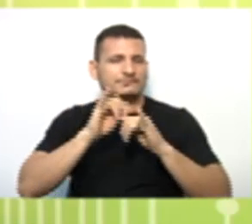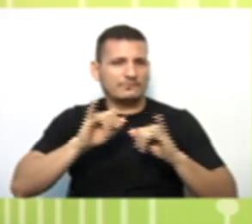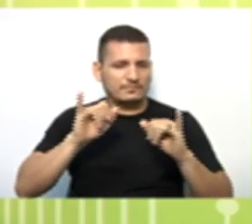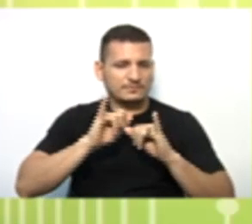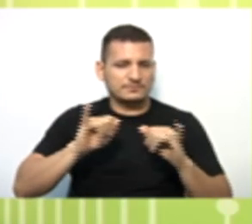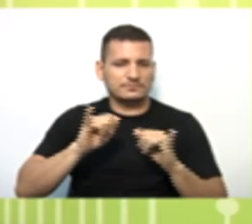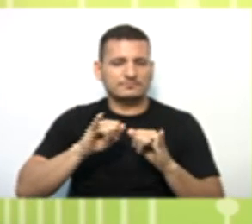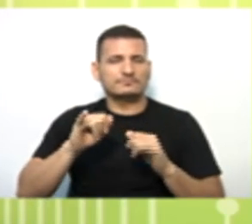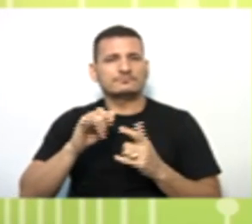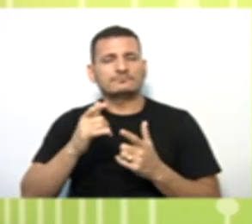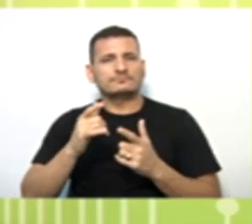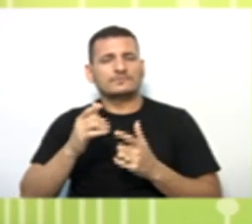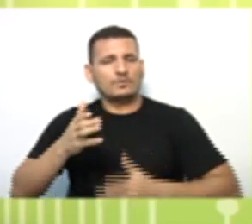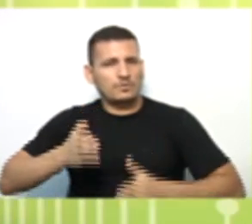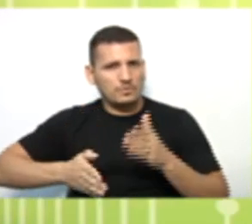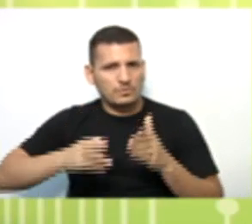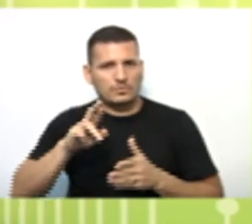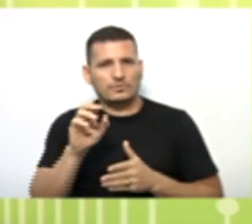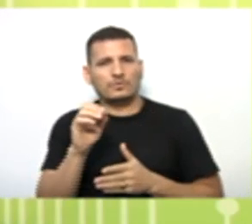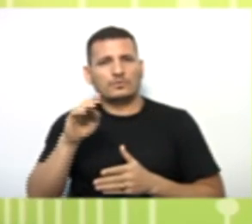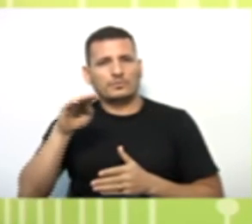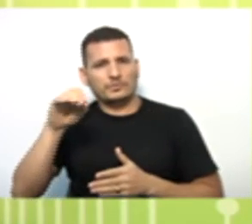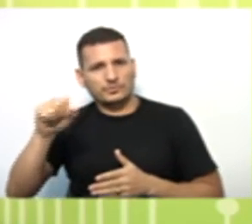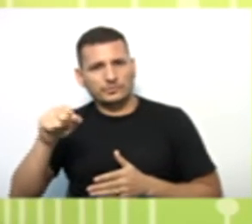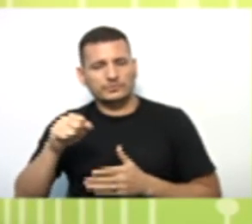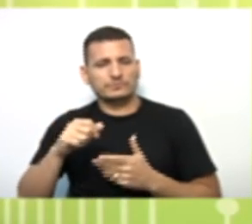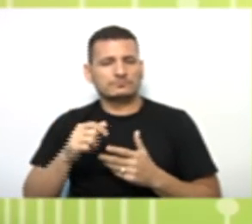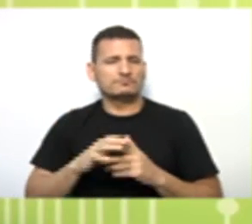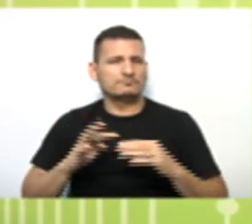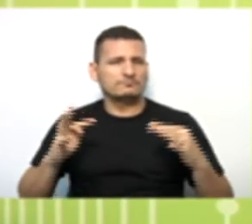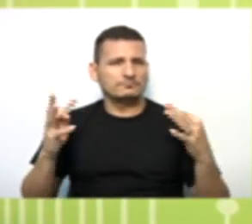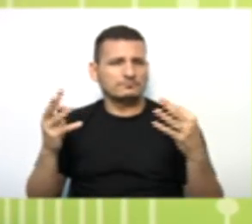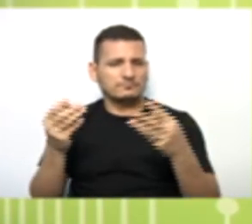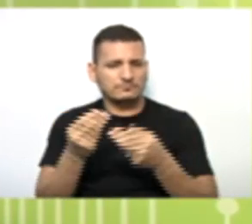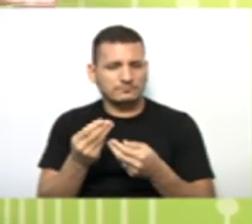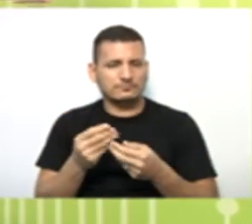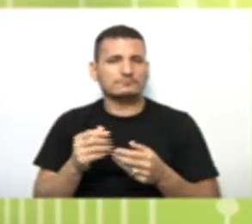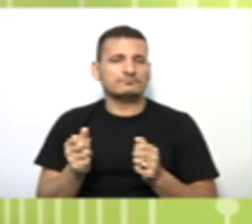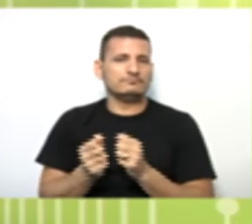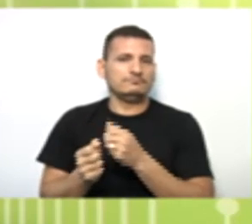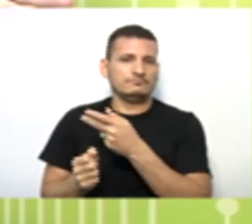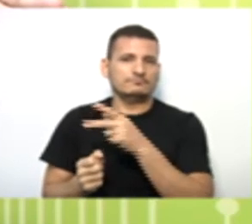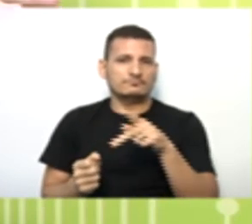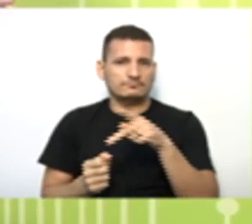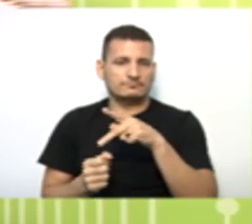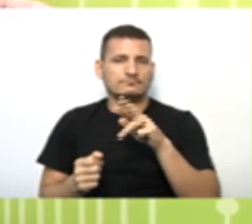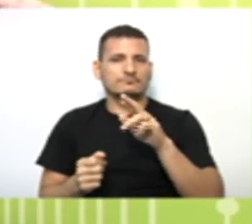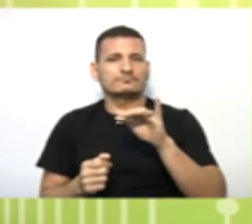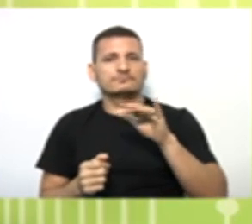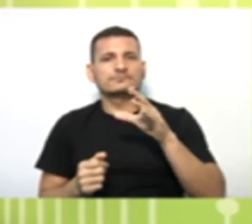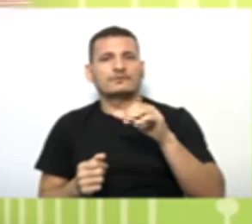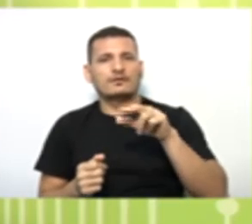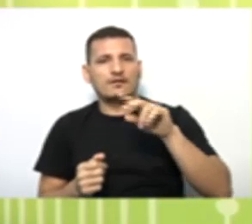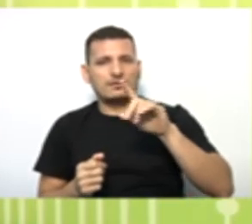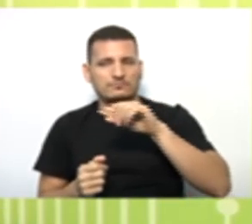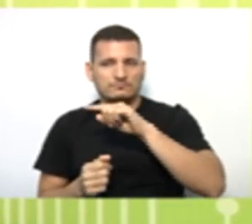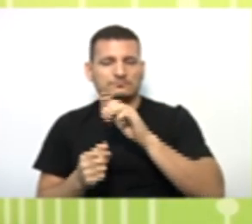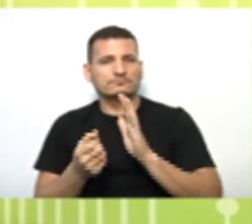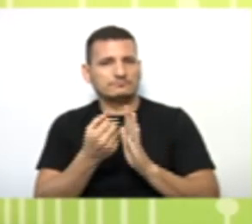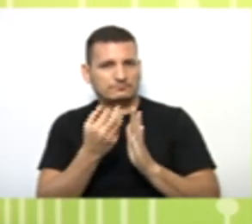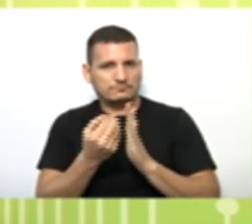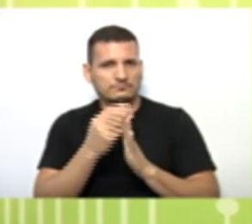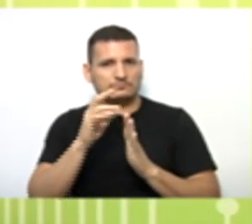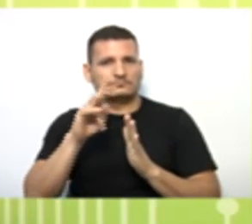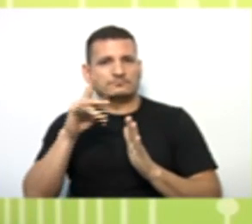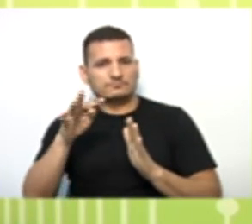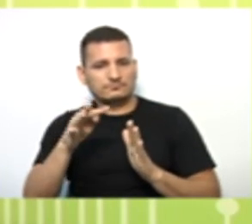sobre inteligência artificial. A gente vai estar discutindo sobre tudo isso, tá? E junto com vocês vai estar o professor Ricardo para poder atender vocês no chat aqui, tá? E